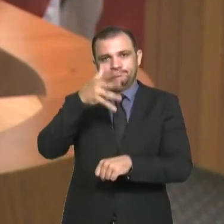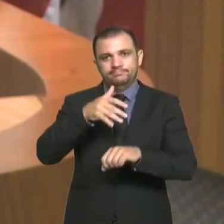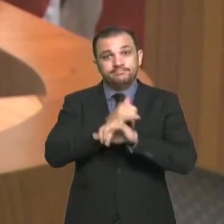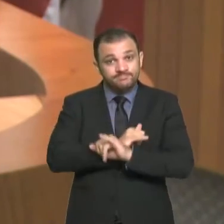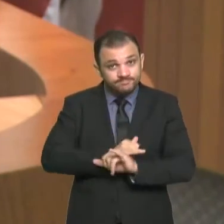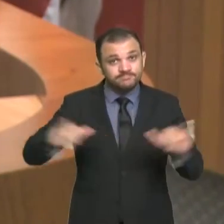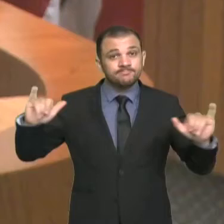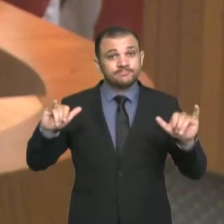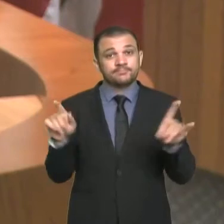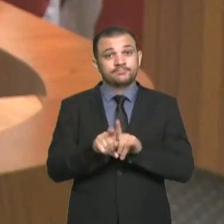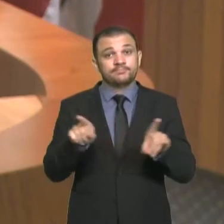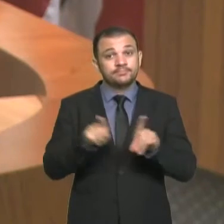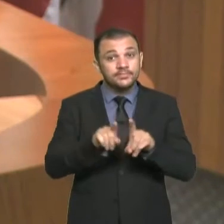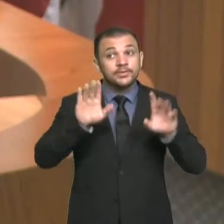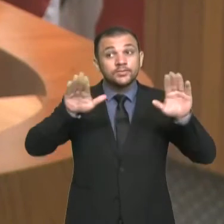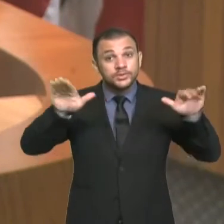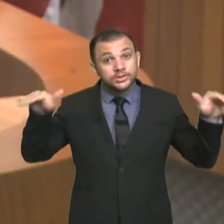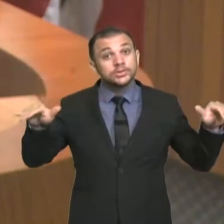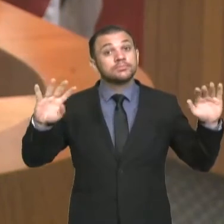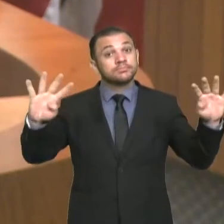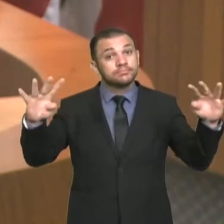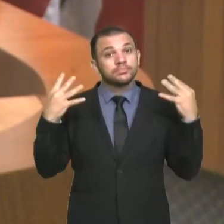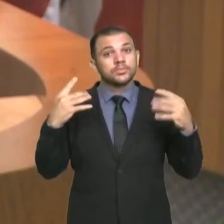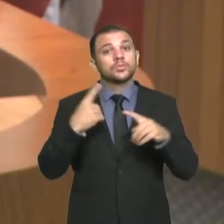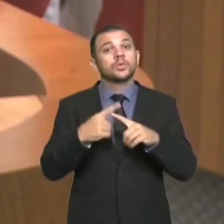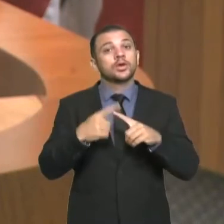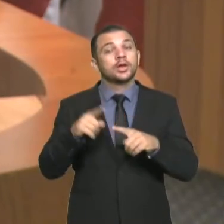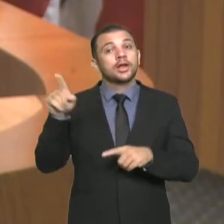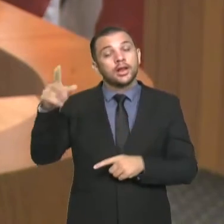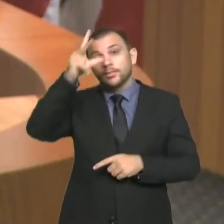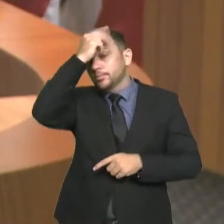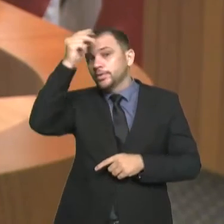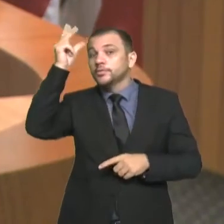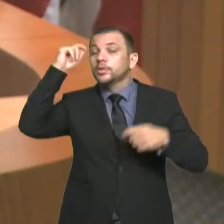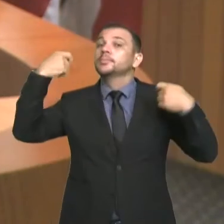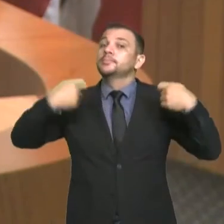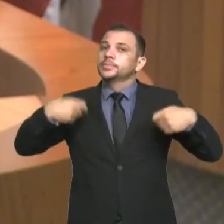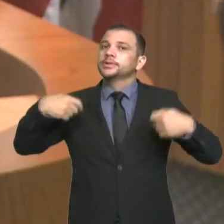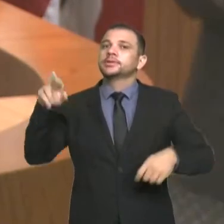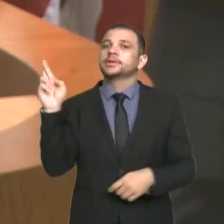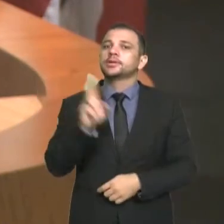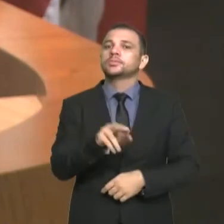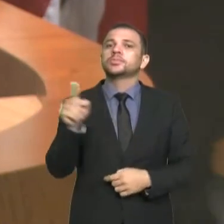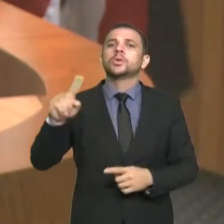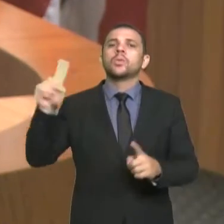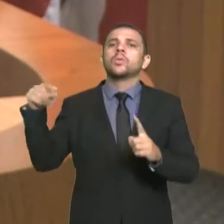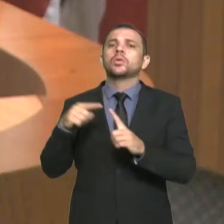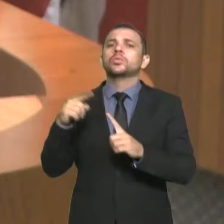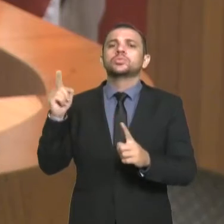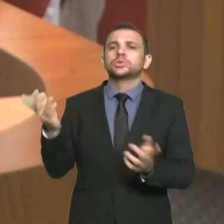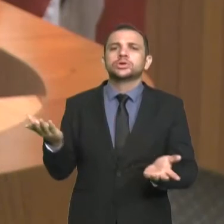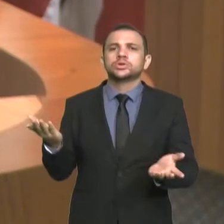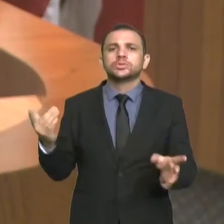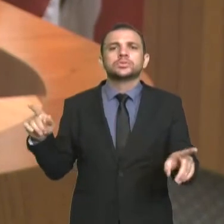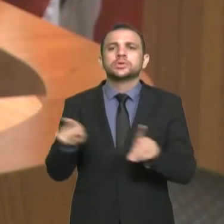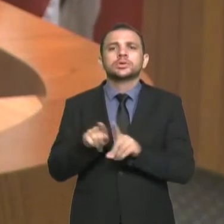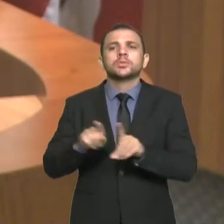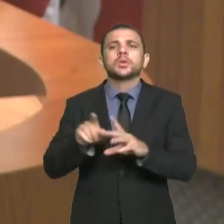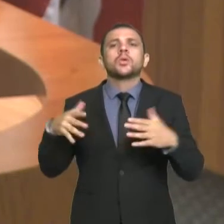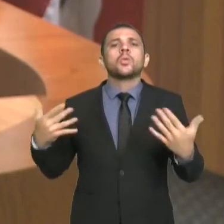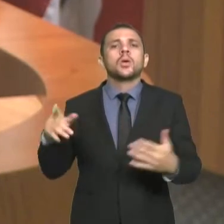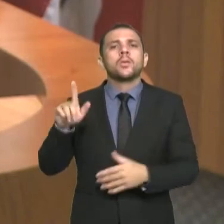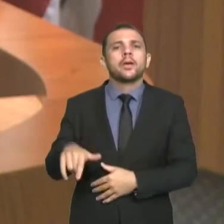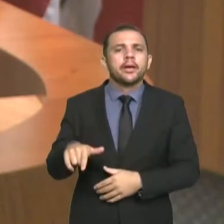chamar a atenção para ver se a prefeitura responde qual é a intenção. Quais serão as